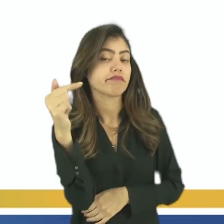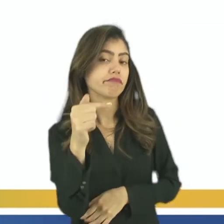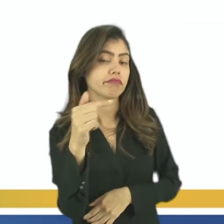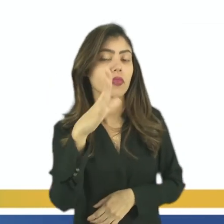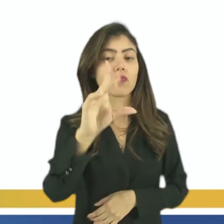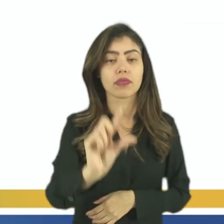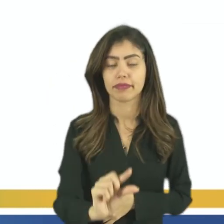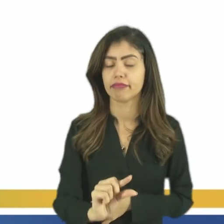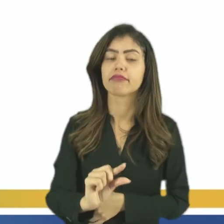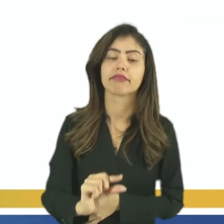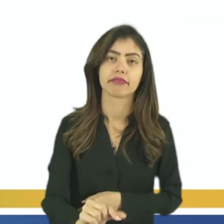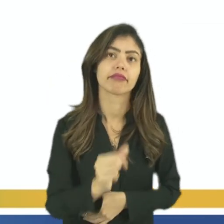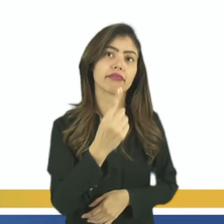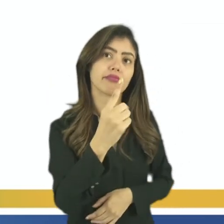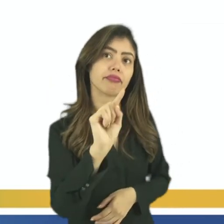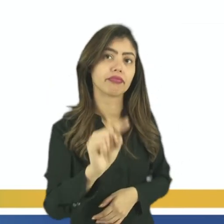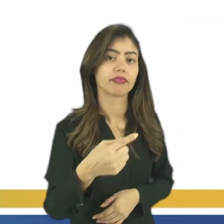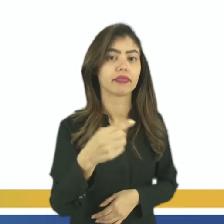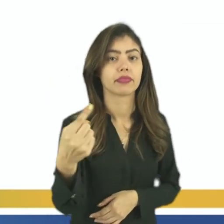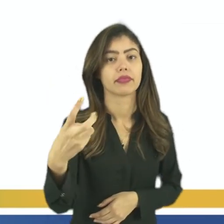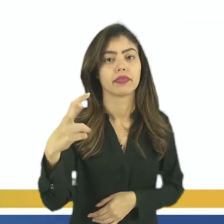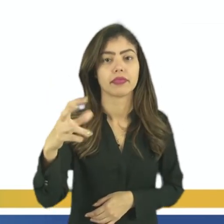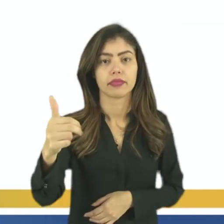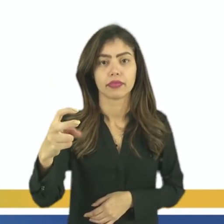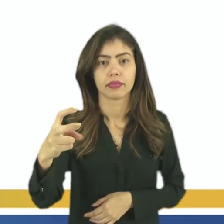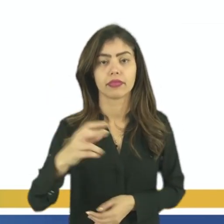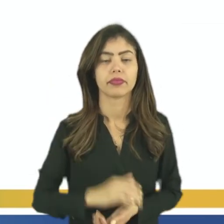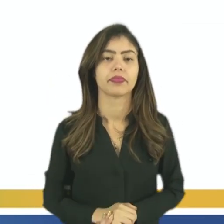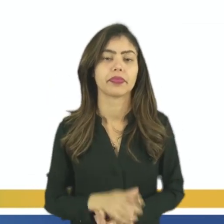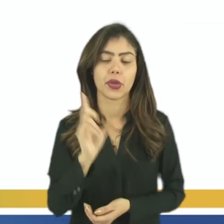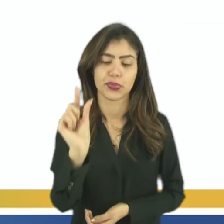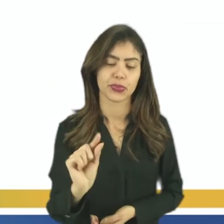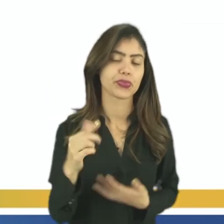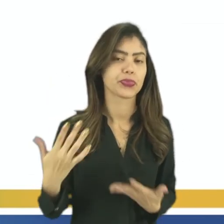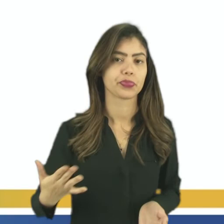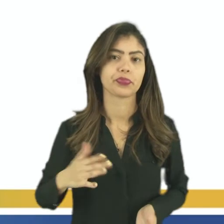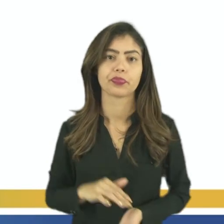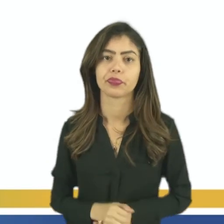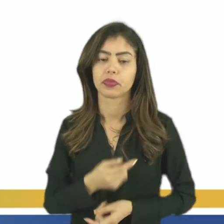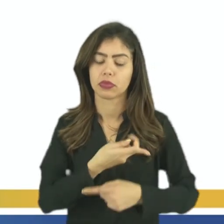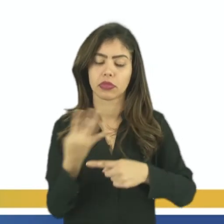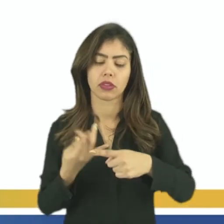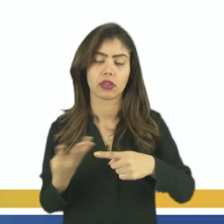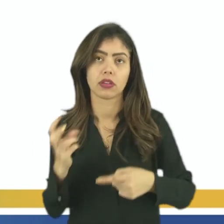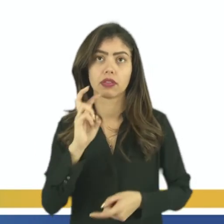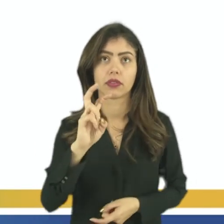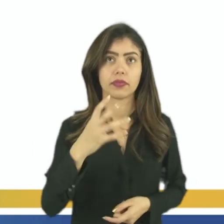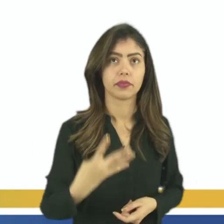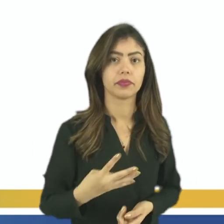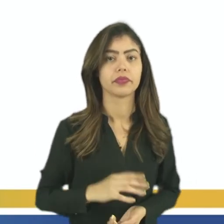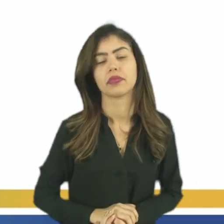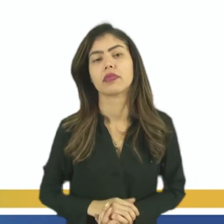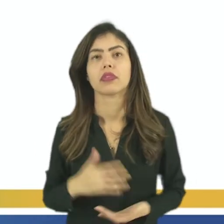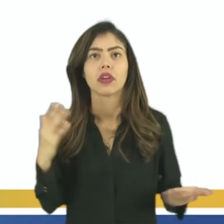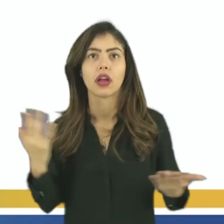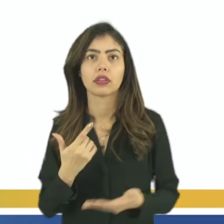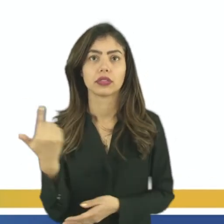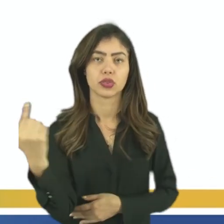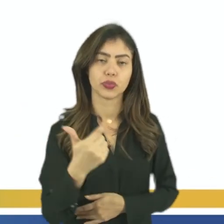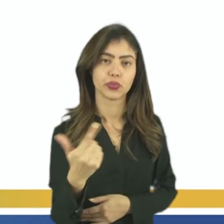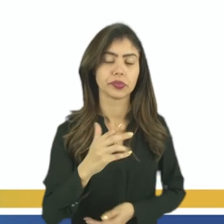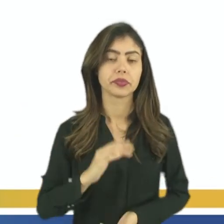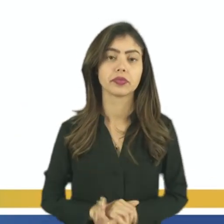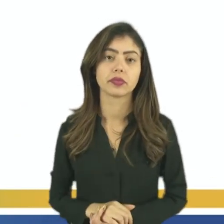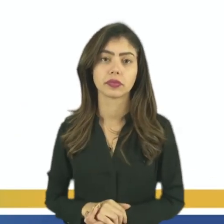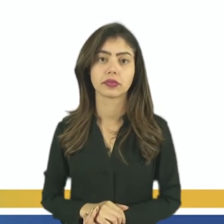é menor que - 1,25 então a fração - 7 500 é menor que a fração - 54 que vai ser a segunda a fração